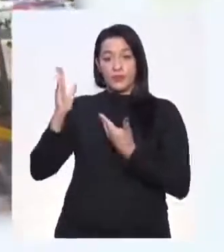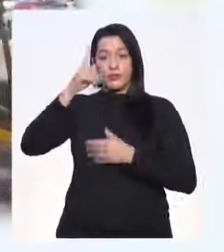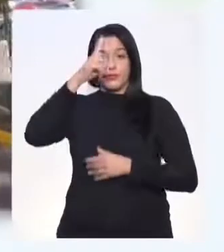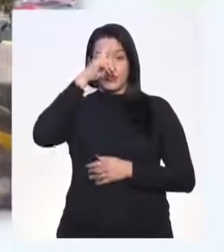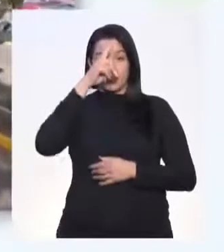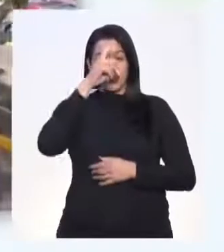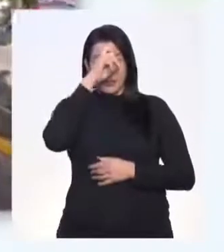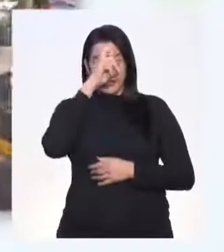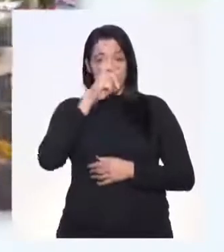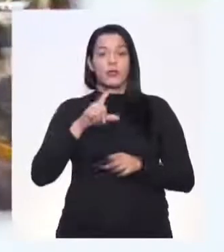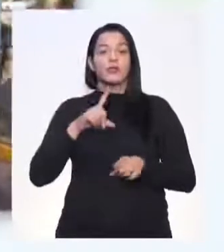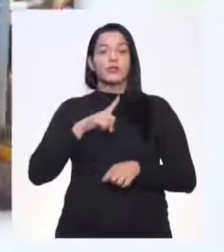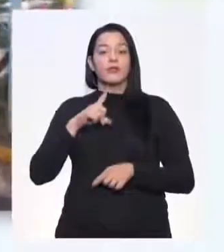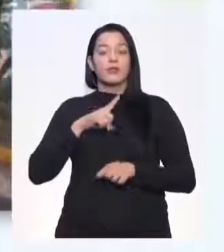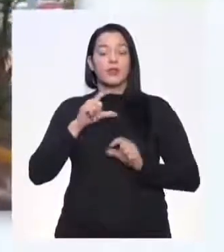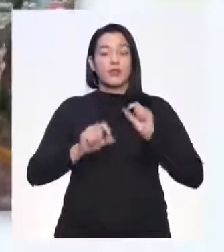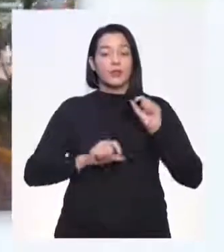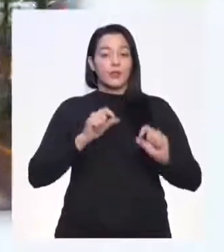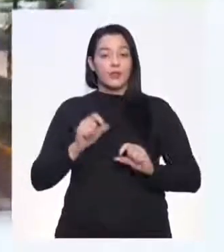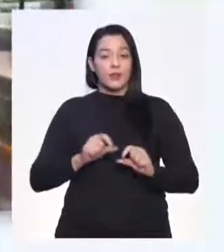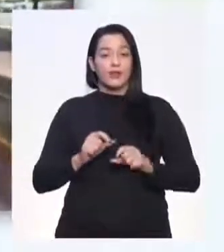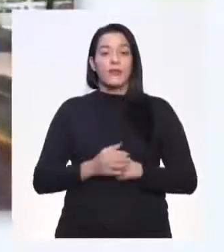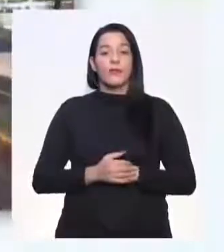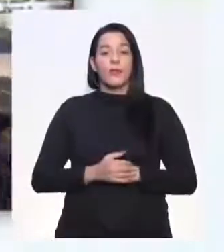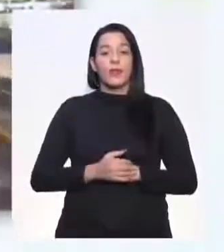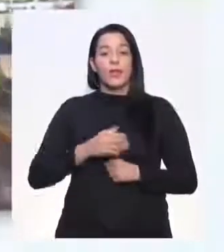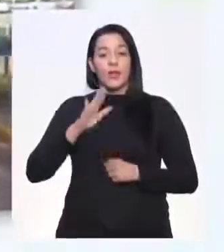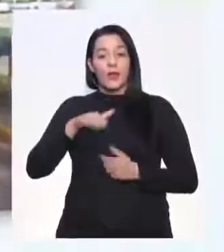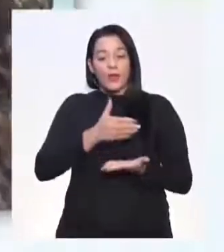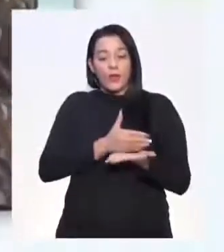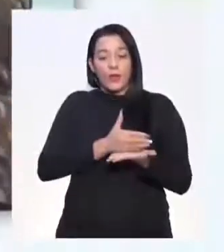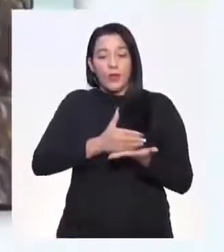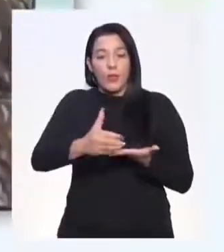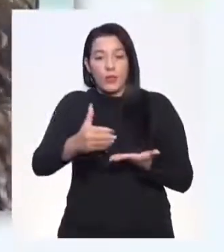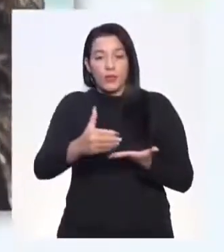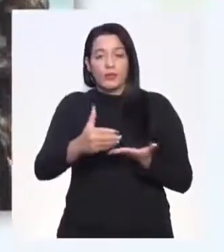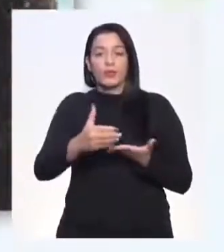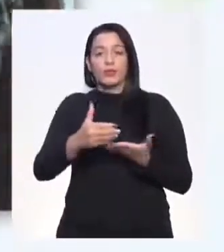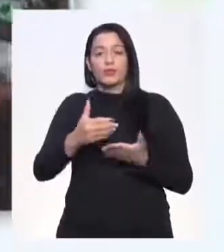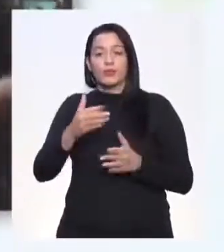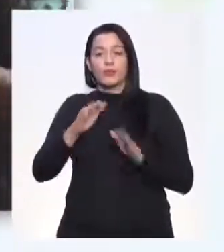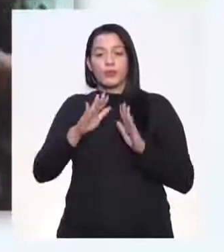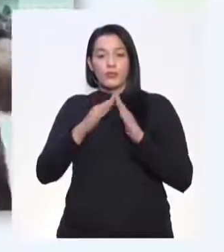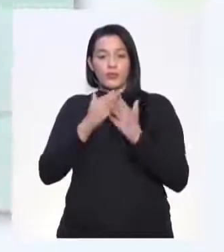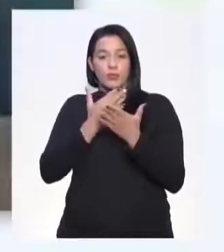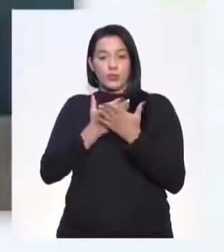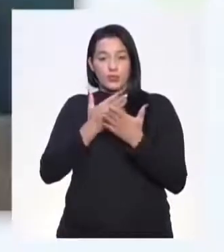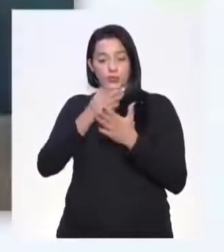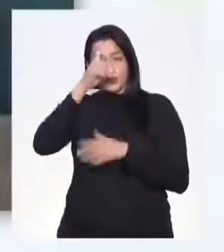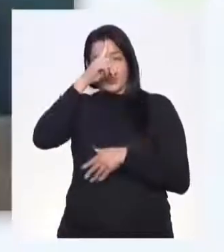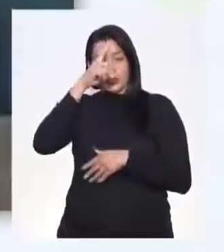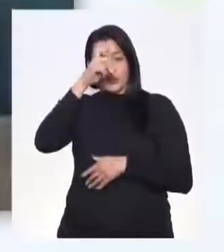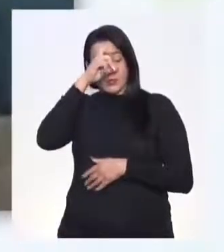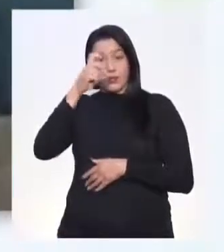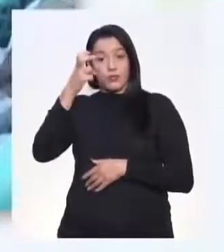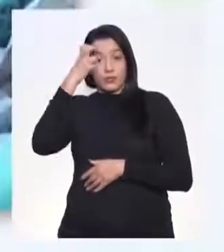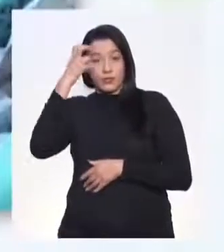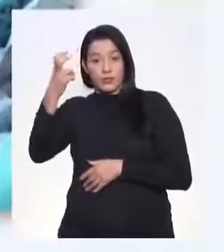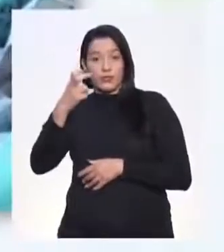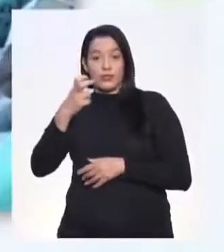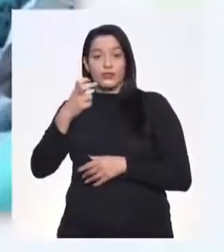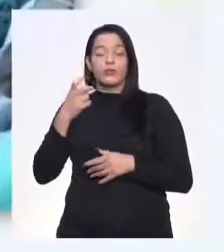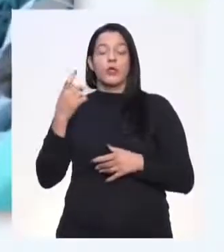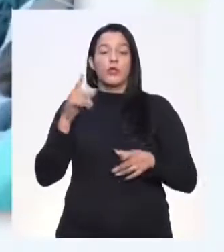do Ministério da Defesa, deve se tornar um protótipo de um hospital inteligente e digital. Mas já está em curso